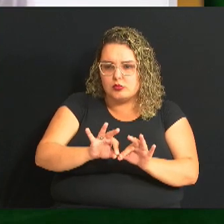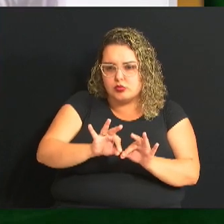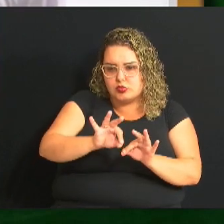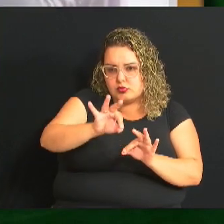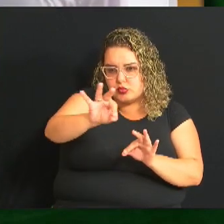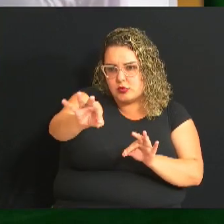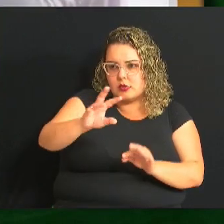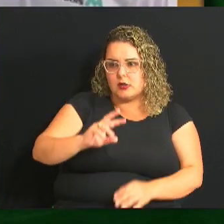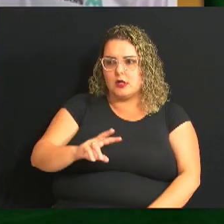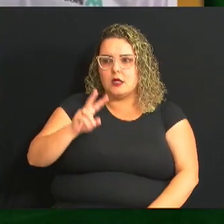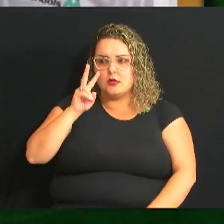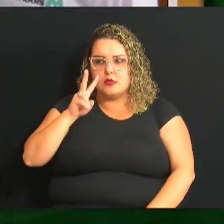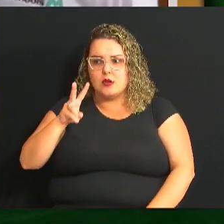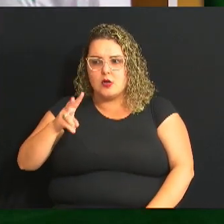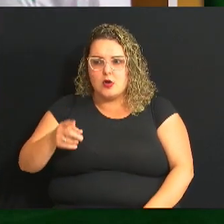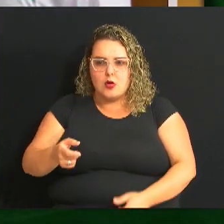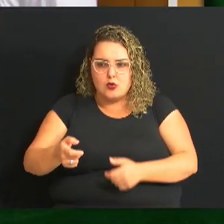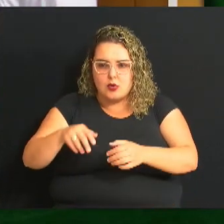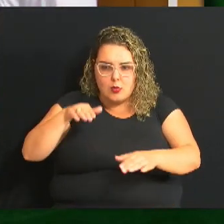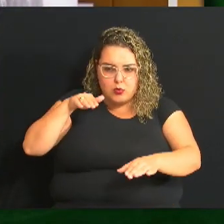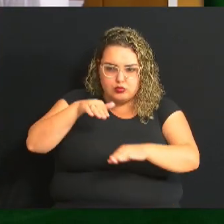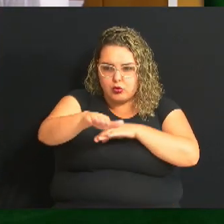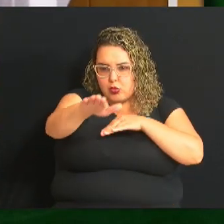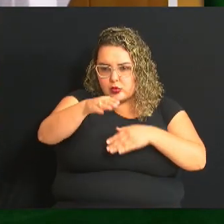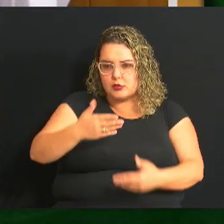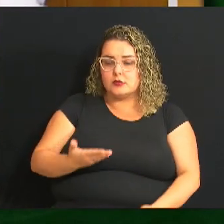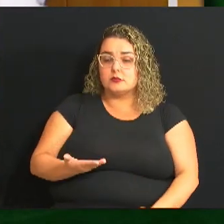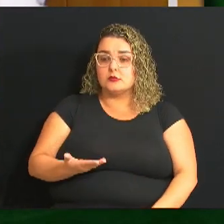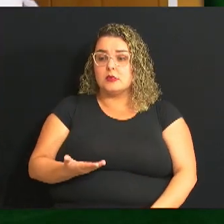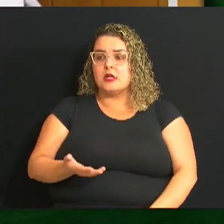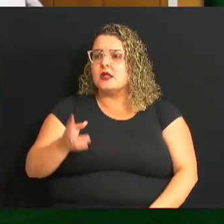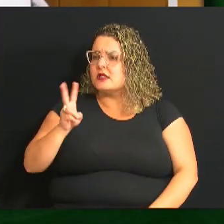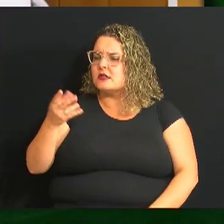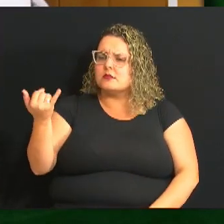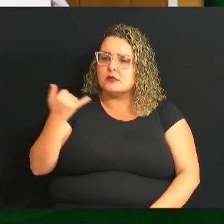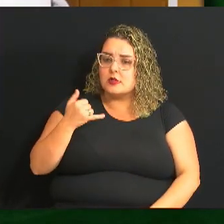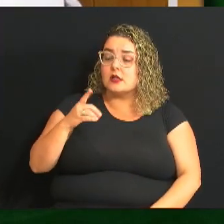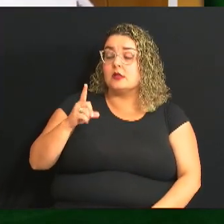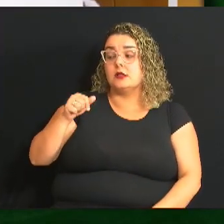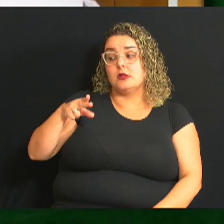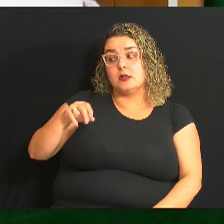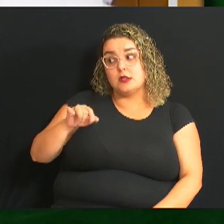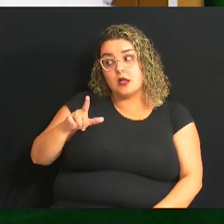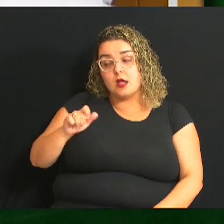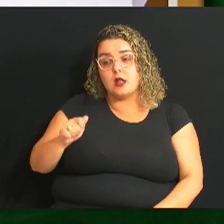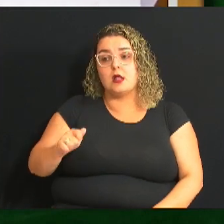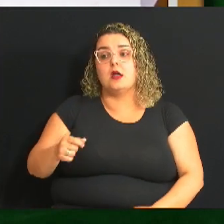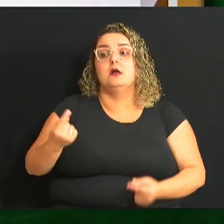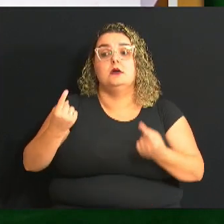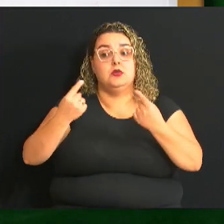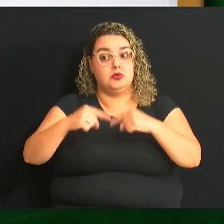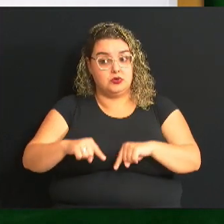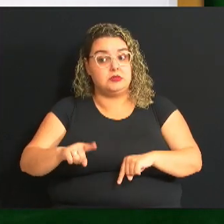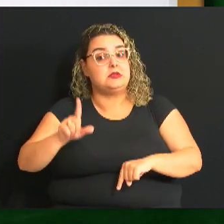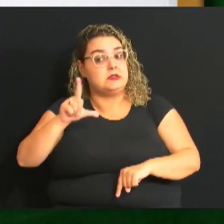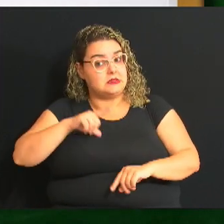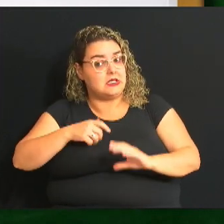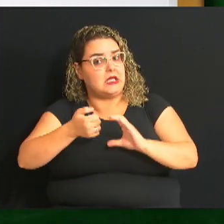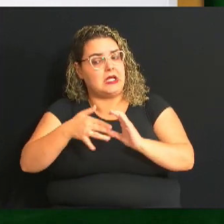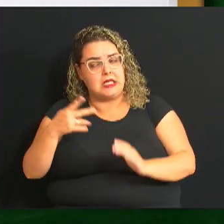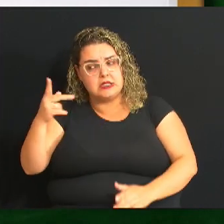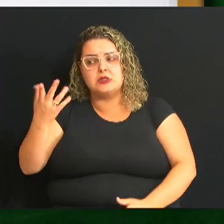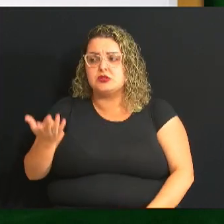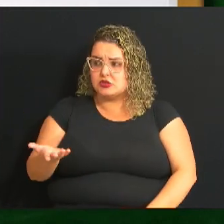você via os carrinhos disparando e tudo. E ele sempre falava para mim, Daniela, essa competição tem muito característica sua, como você